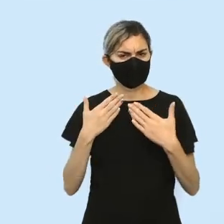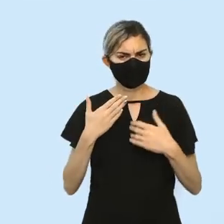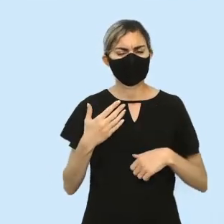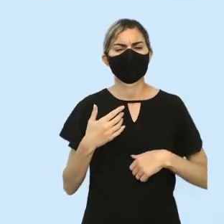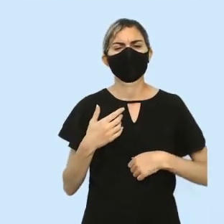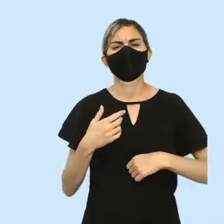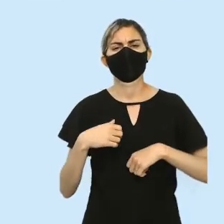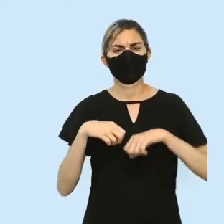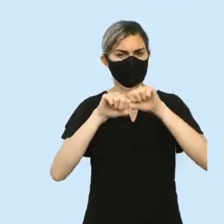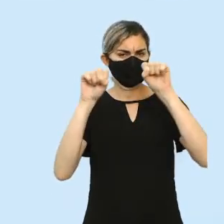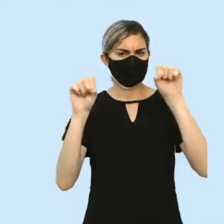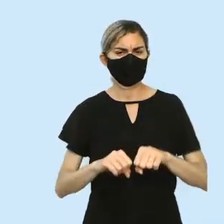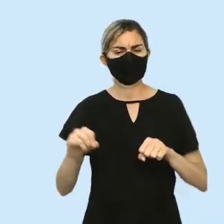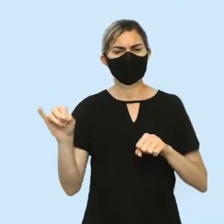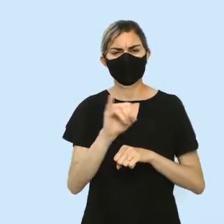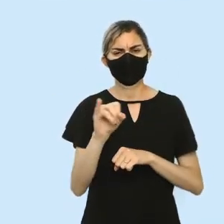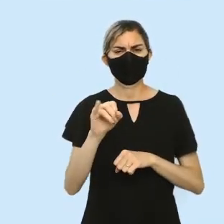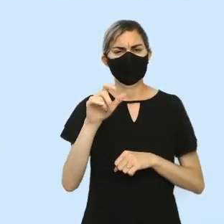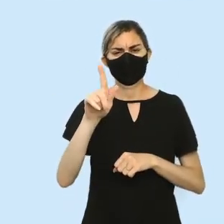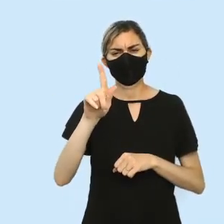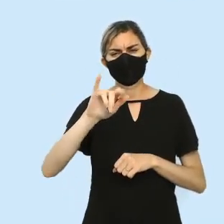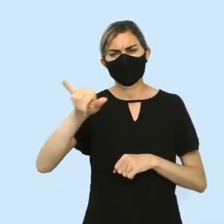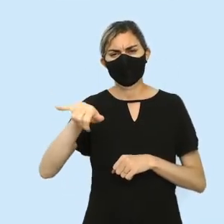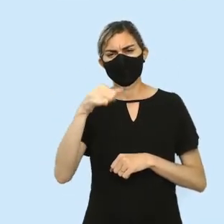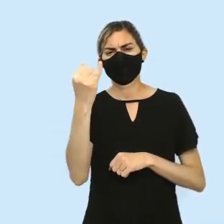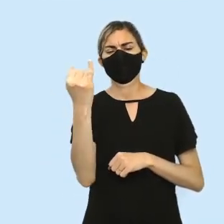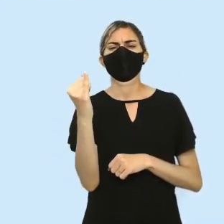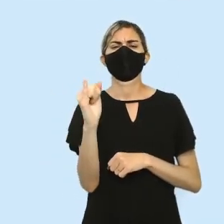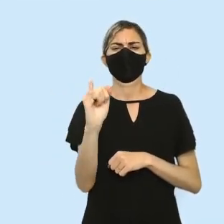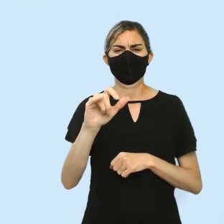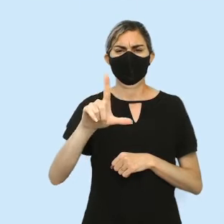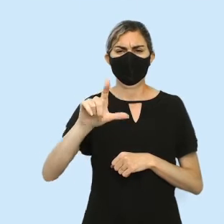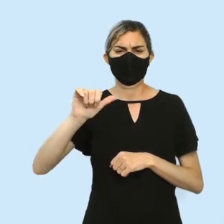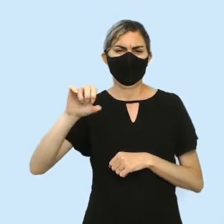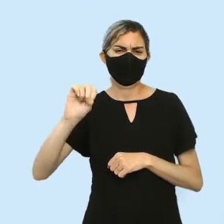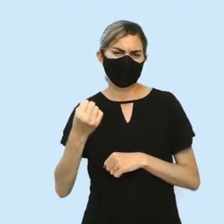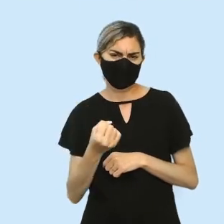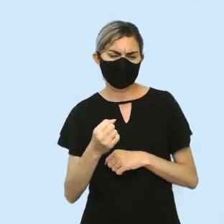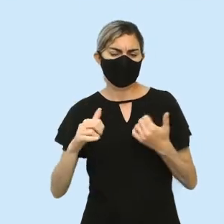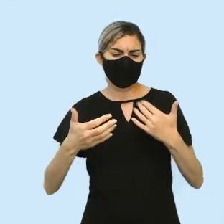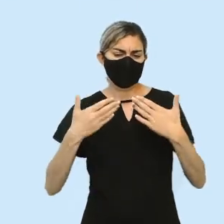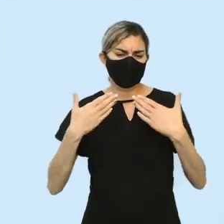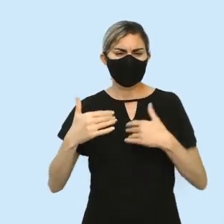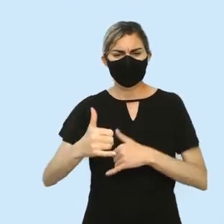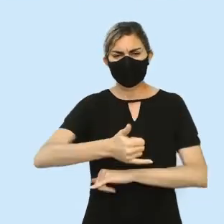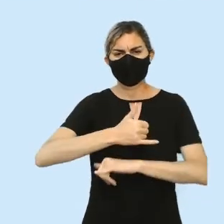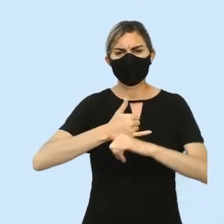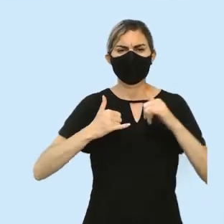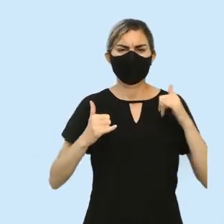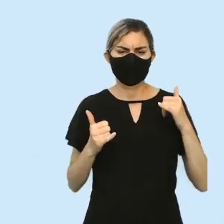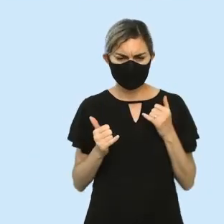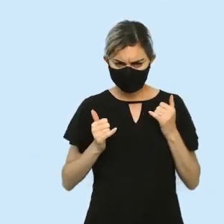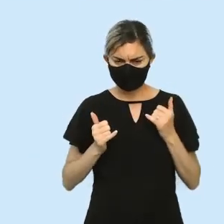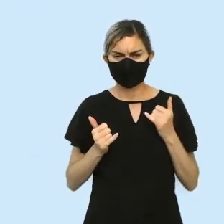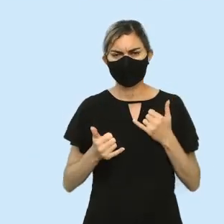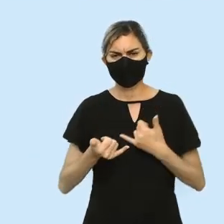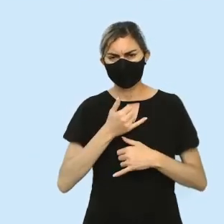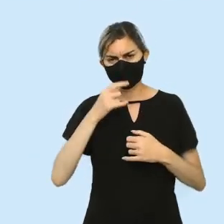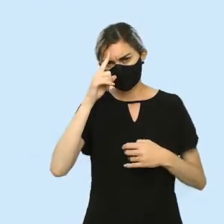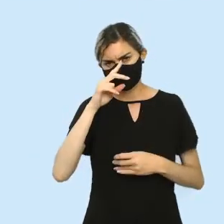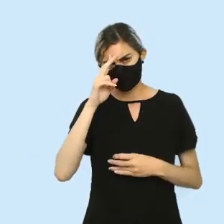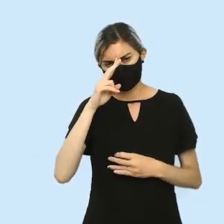sistema internacional é o Joule, porque calor é energia. A energia é medida em Joule,